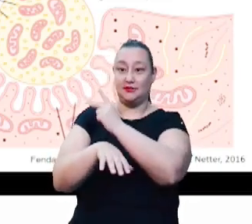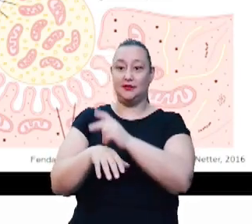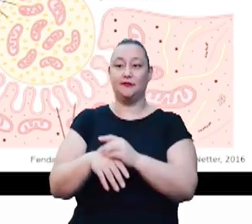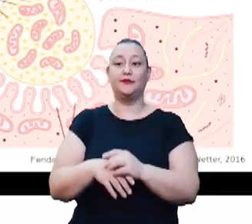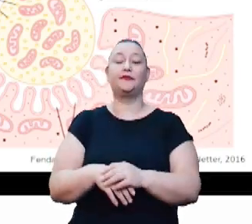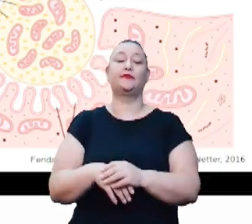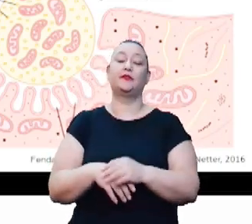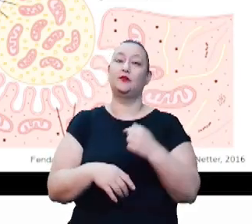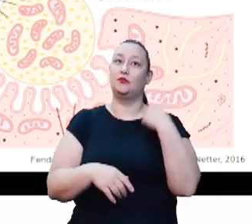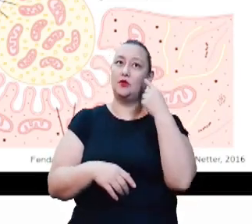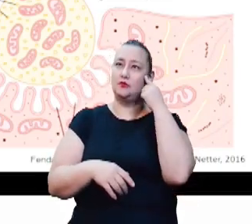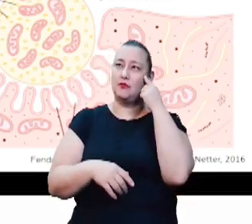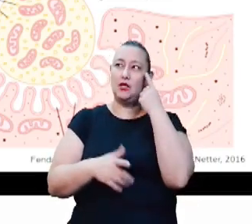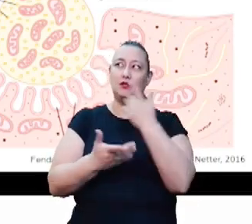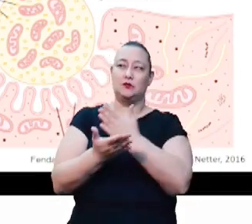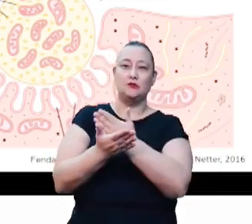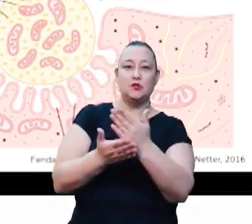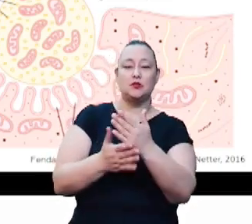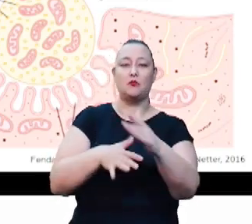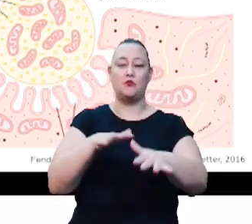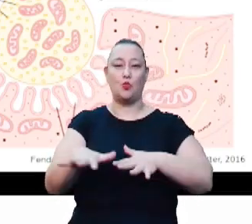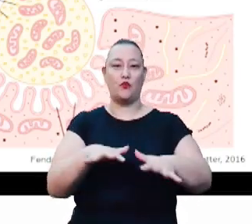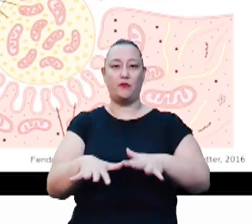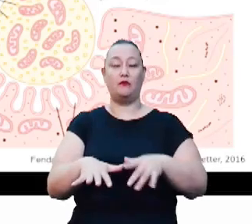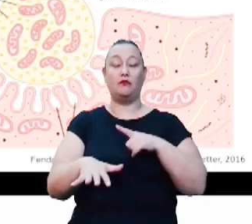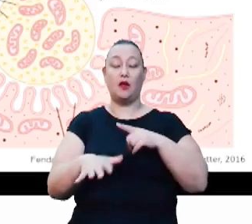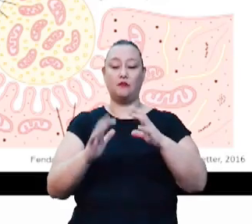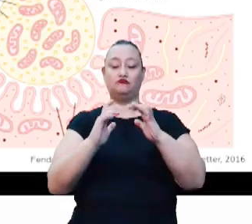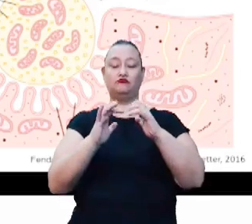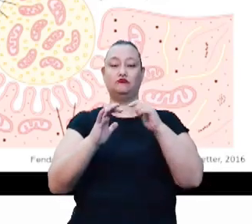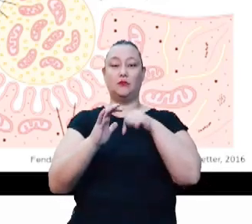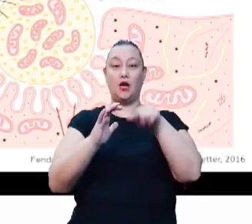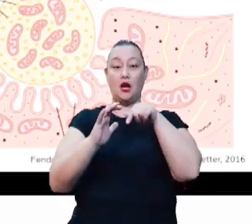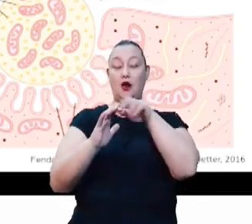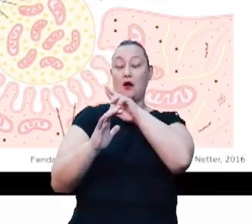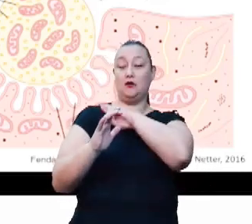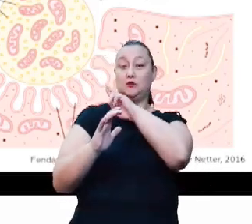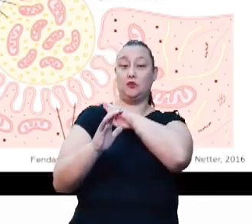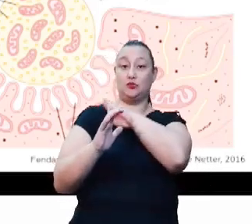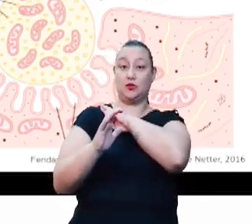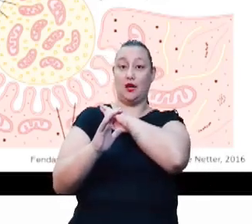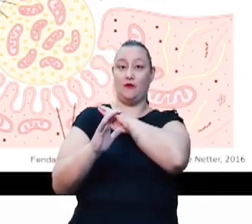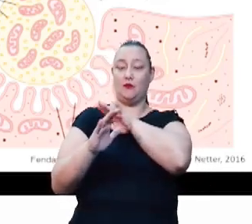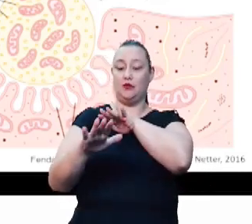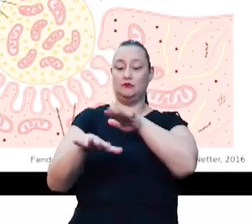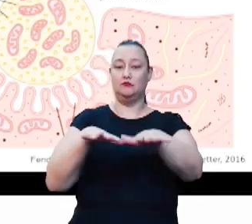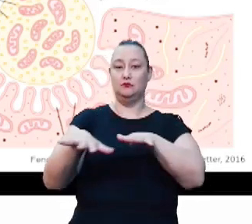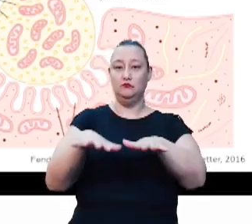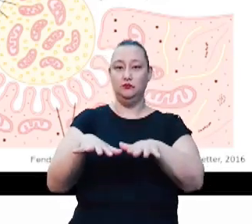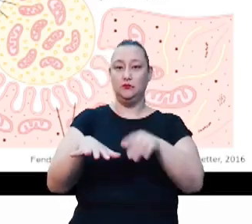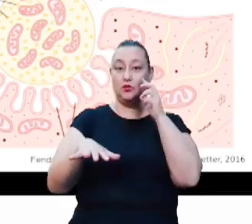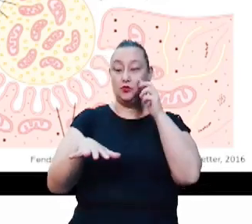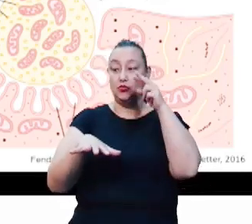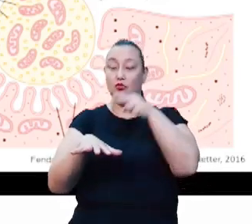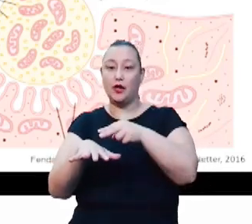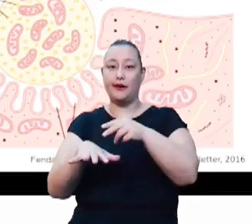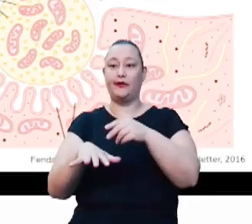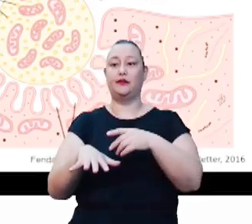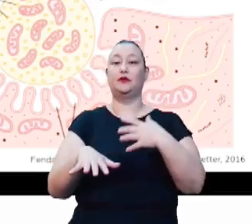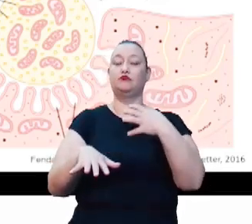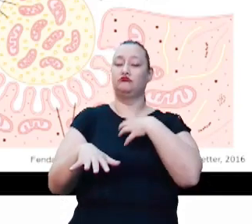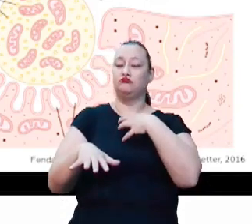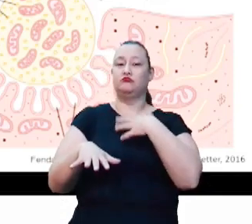a gente pensa em iniciar algum movimento, tem uma área do cérebro responsável pela movimentação daquele local. Essa região